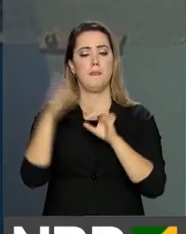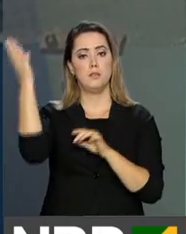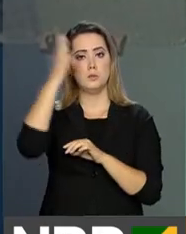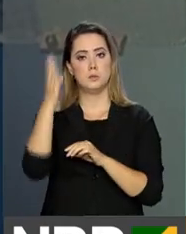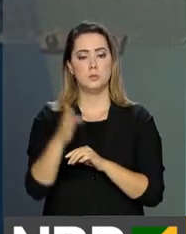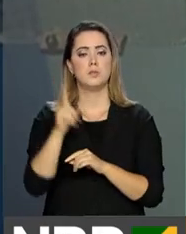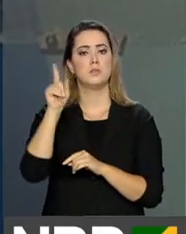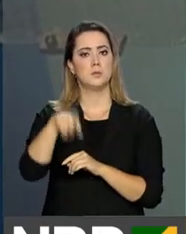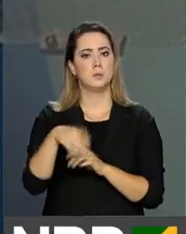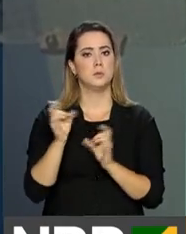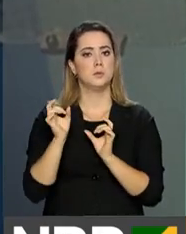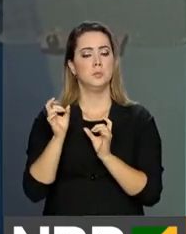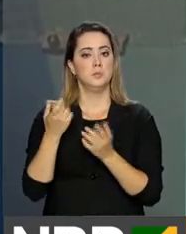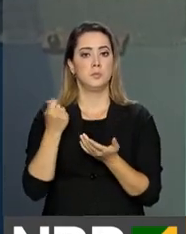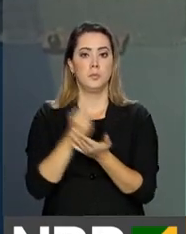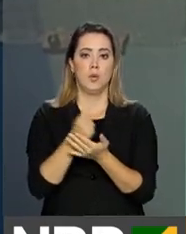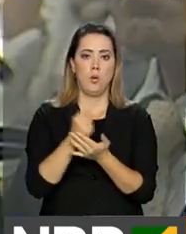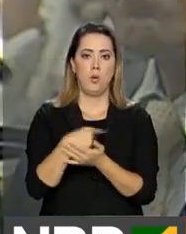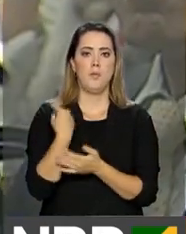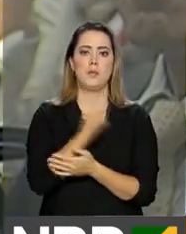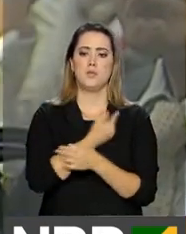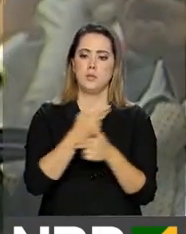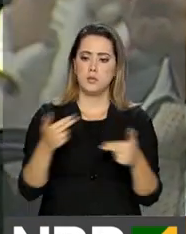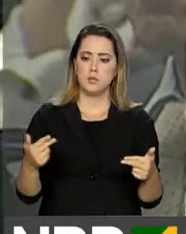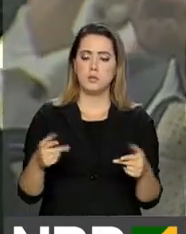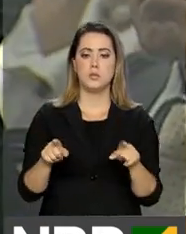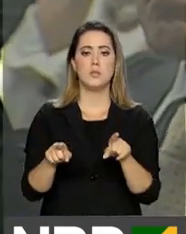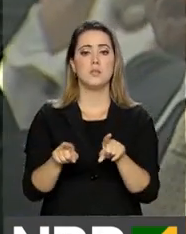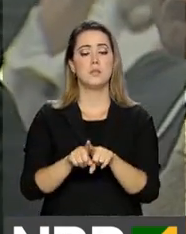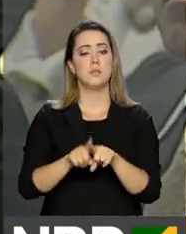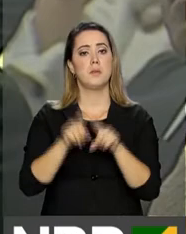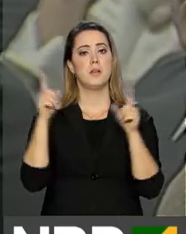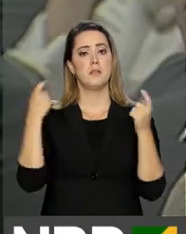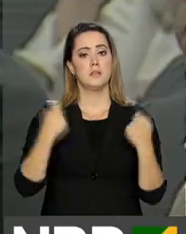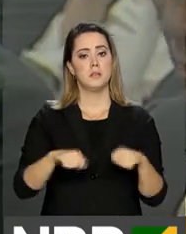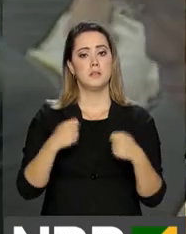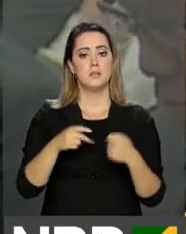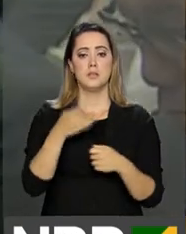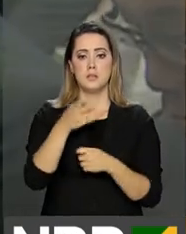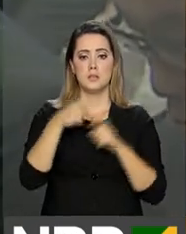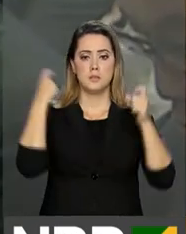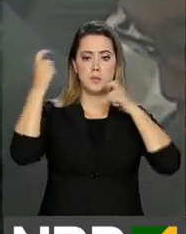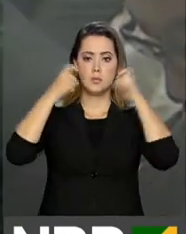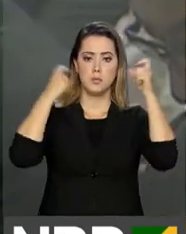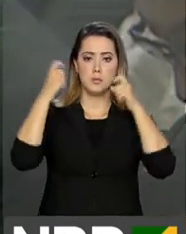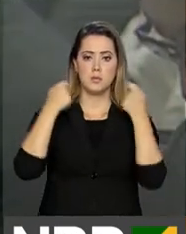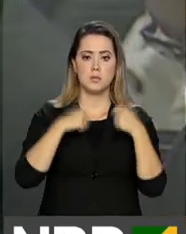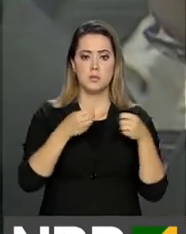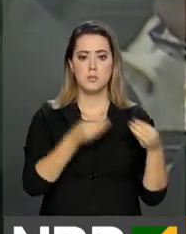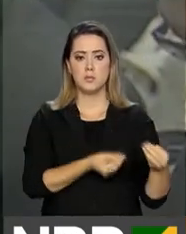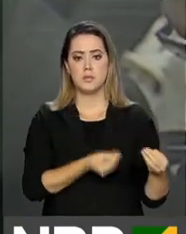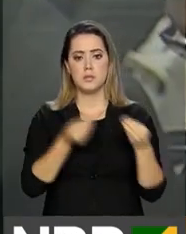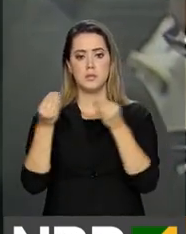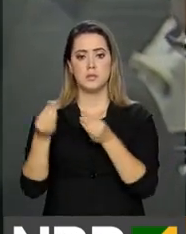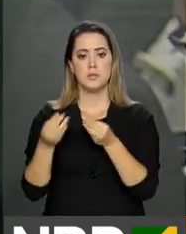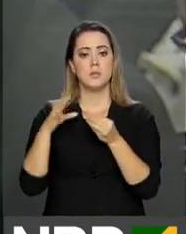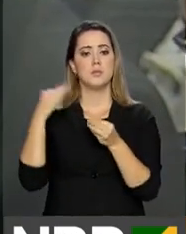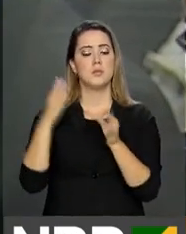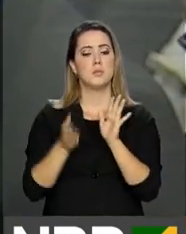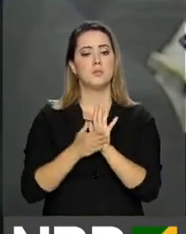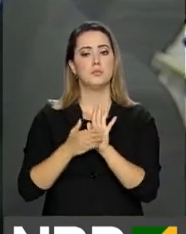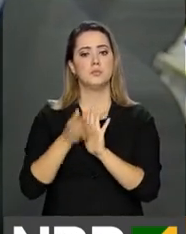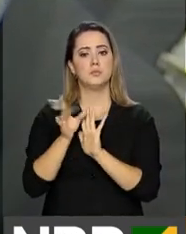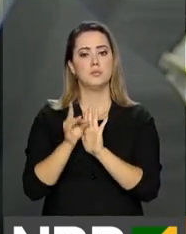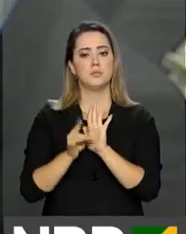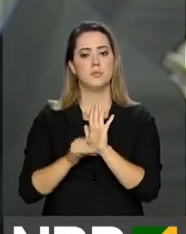como importador dos nossos produtos, mas, evidentemente, eu levarei esta preocupação para salientar